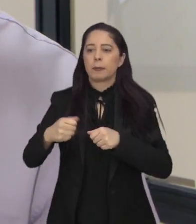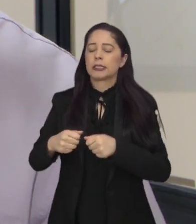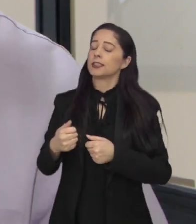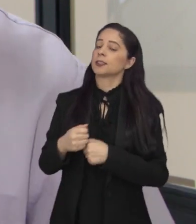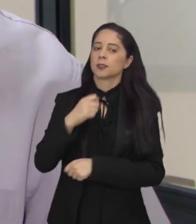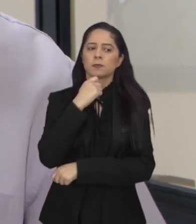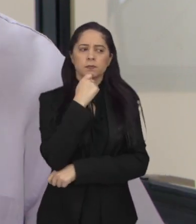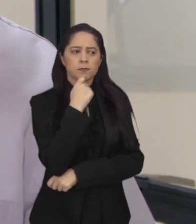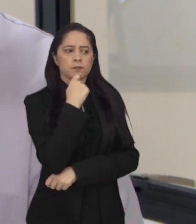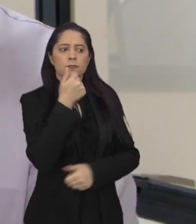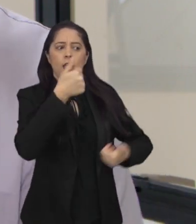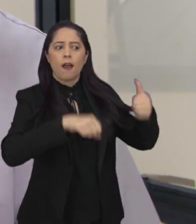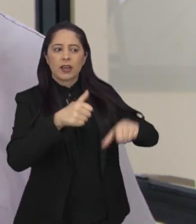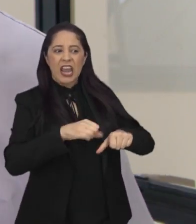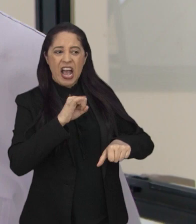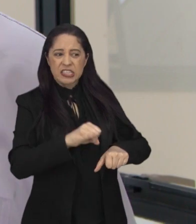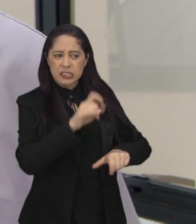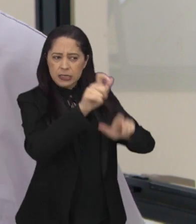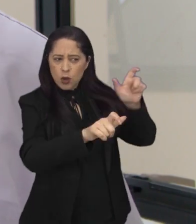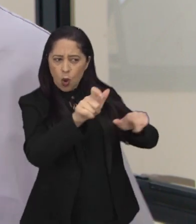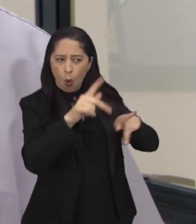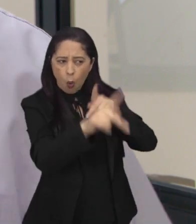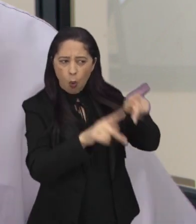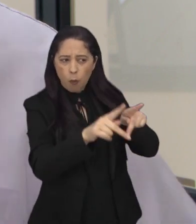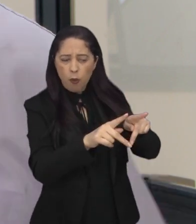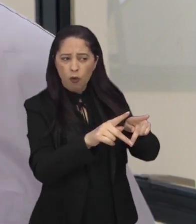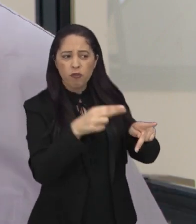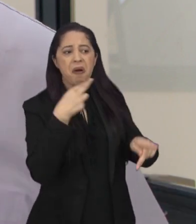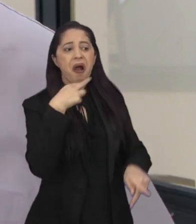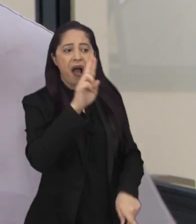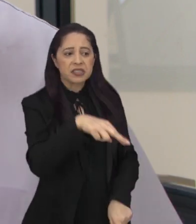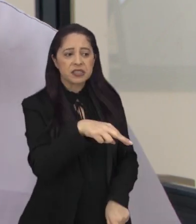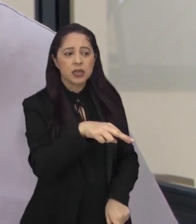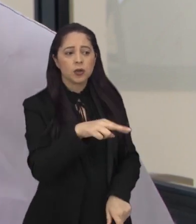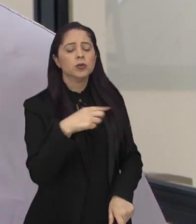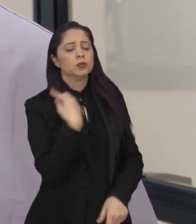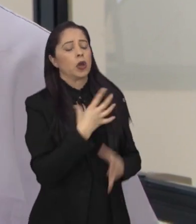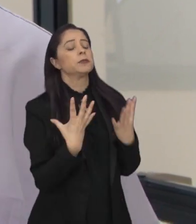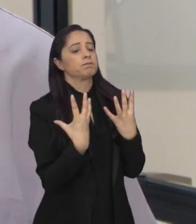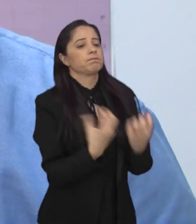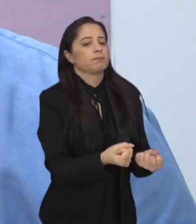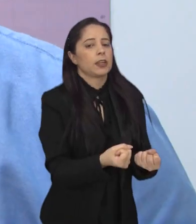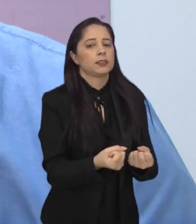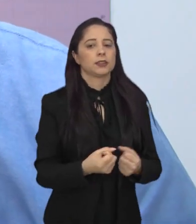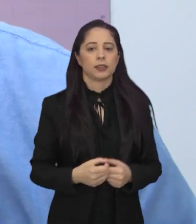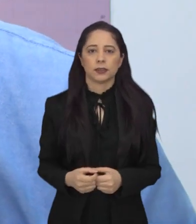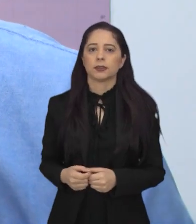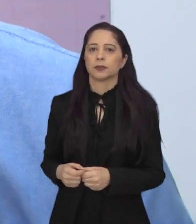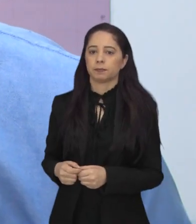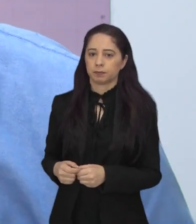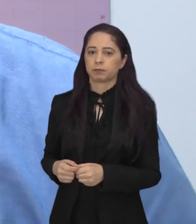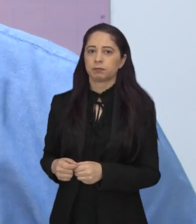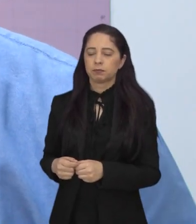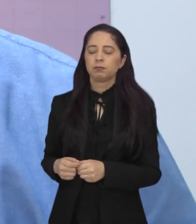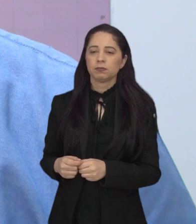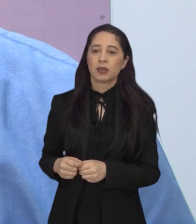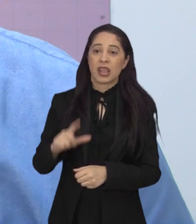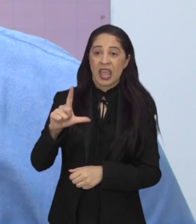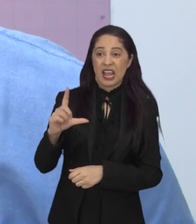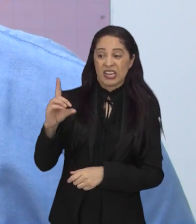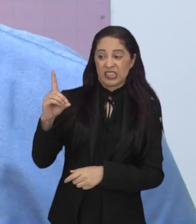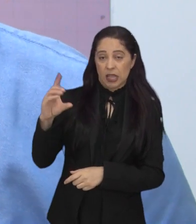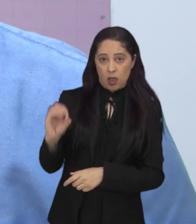de ouvir, analisar. E se o morador tiver com a razão, você aborta aquilo que está sendo proposto. O plano diretor e lei de zoneamento são